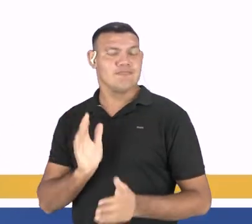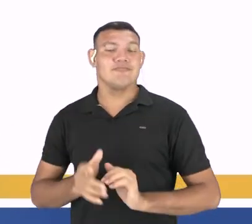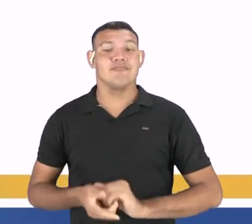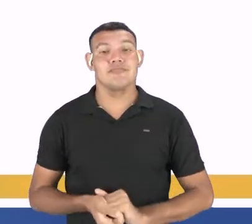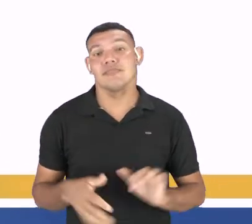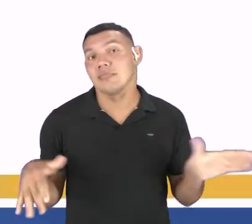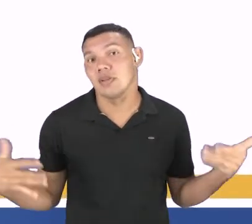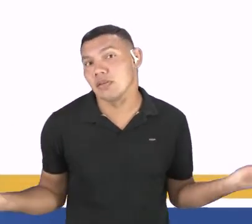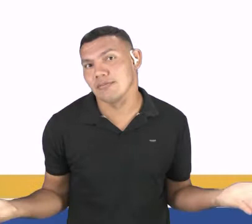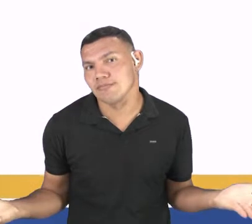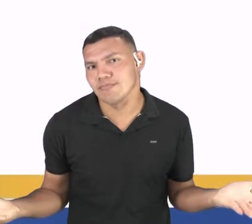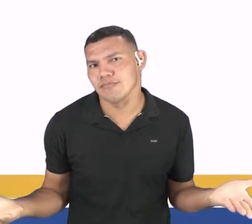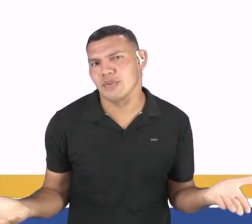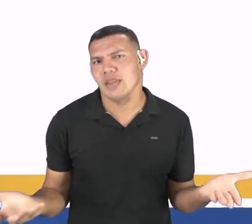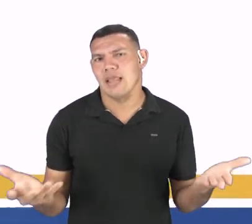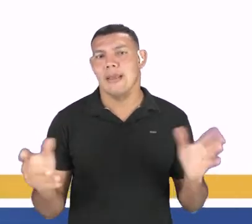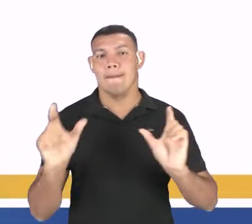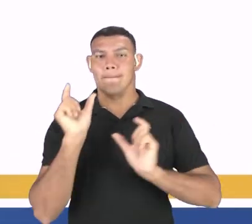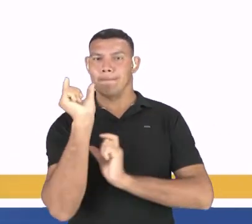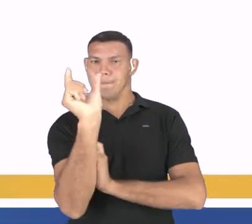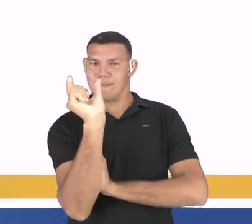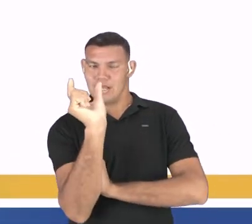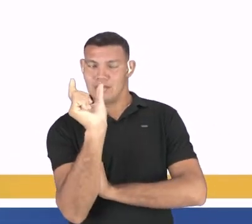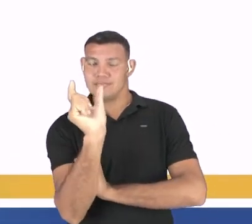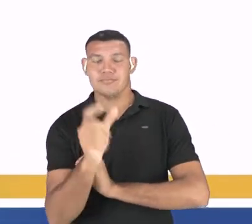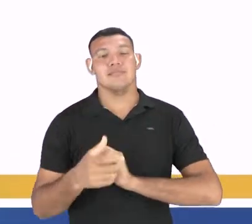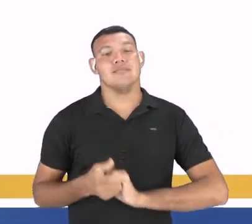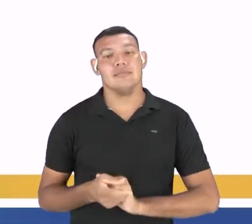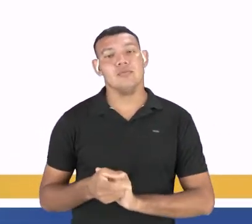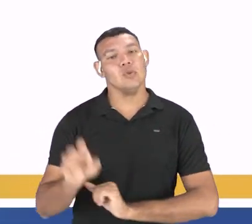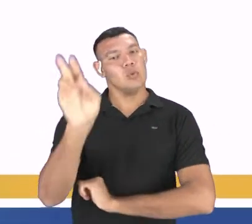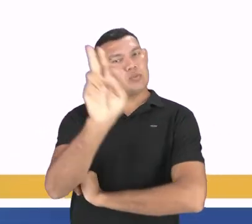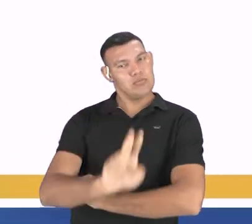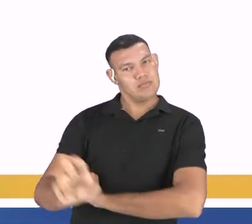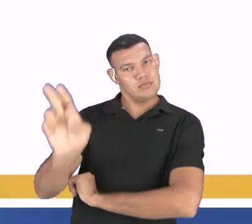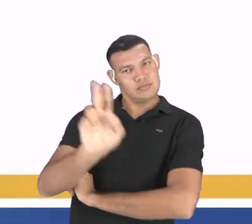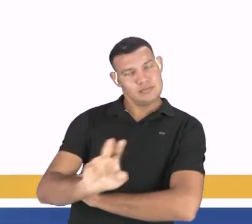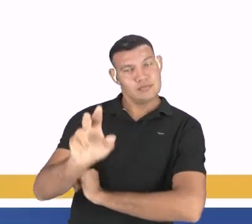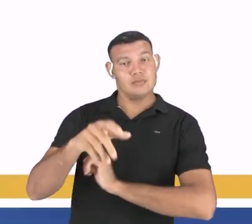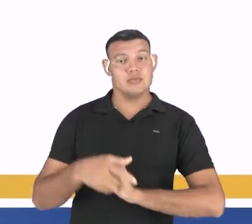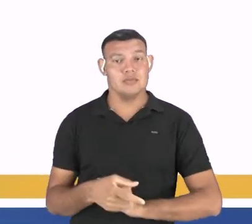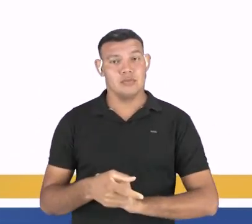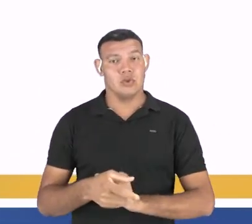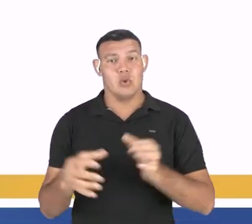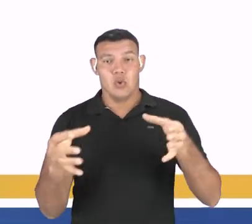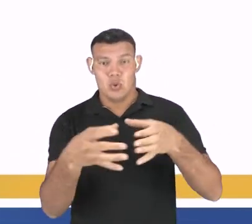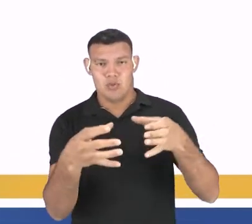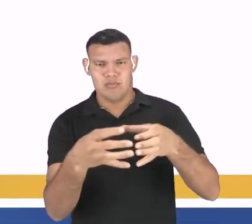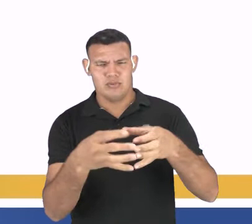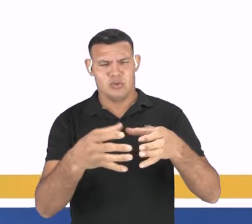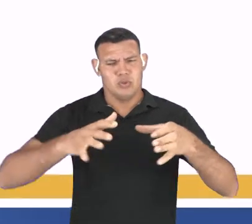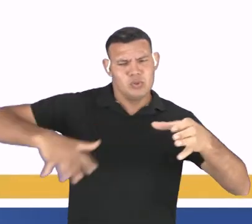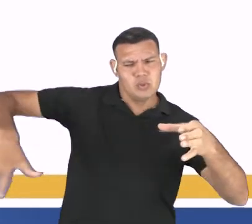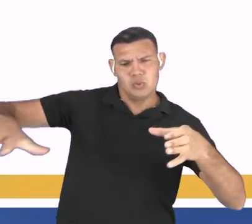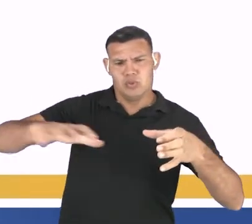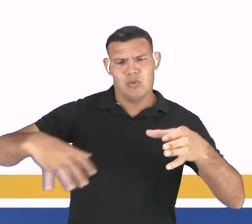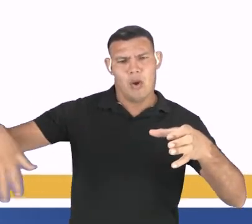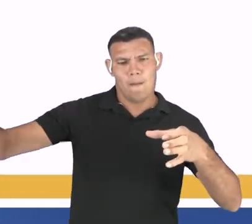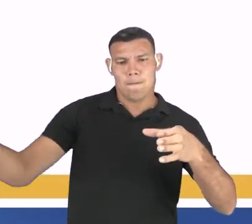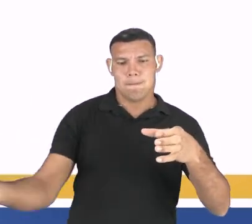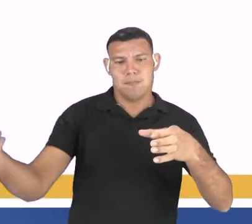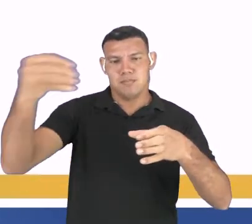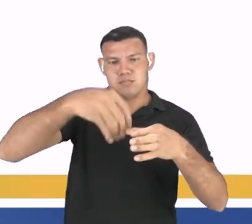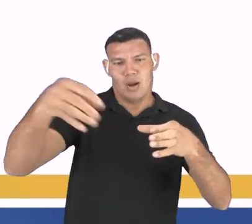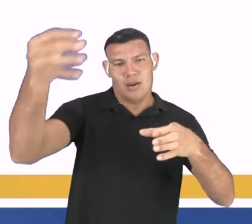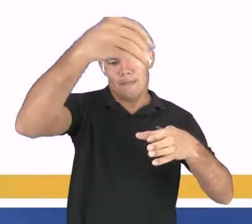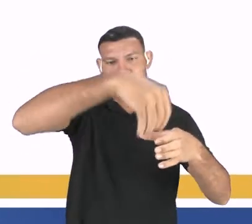né com isso a palavra biotecnologia passou a ser usada e foi definida como o conjunto que abrange diferentes áreas do conhecimento